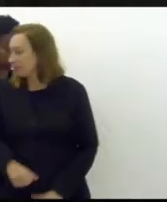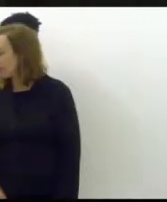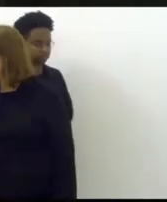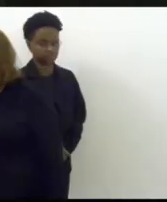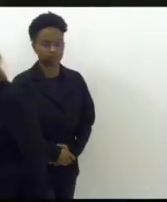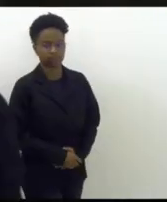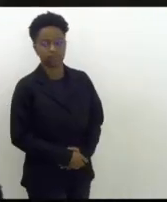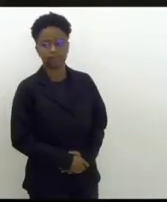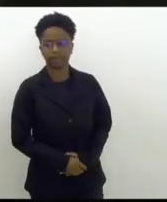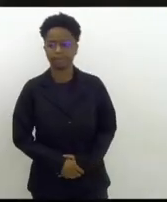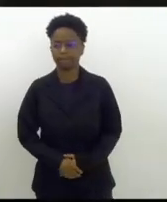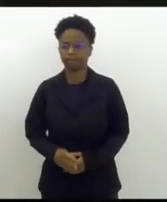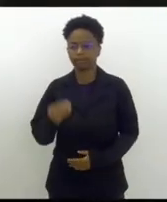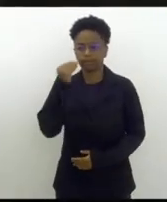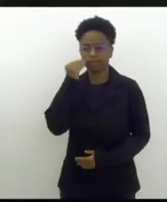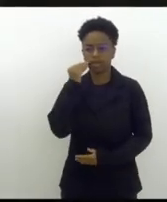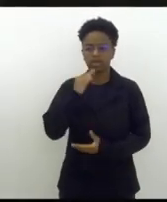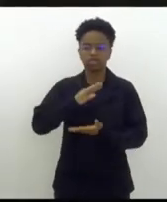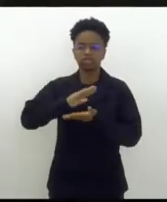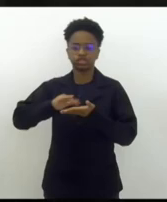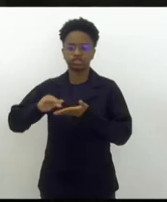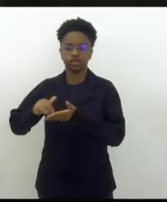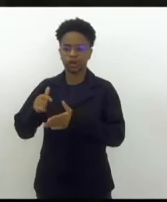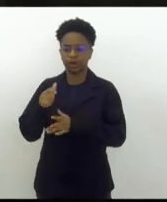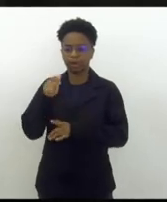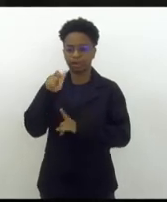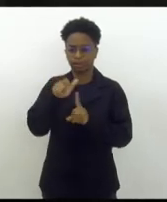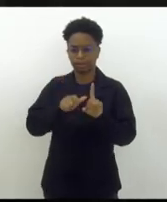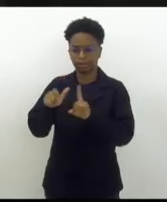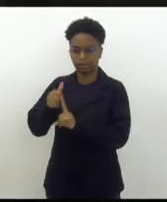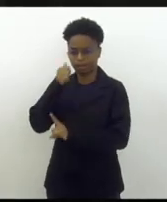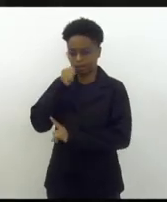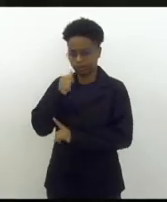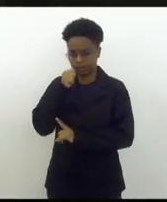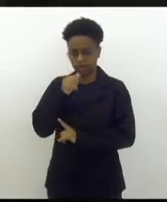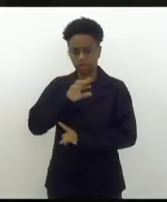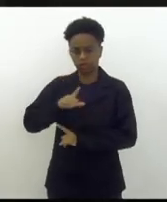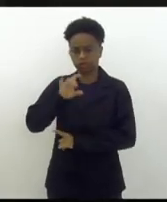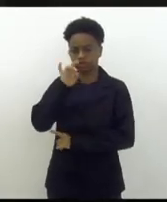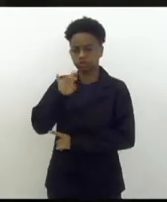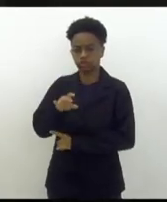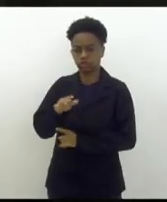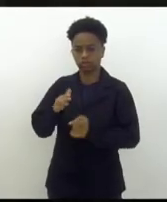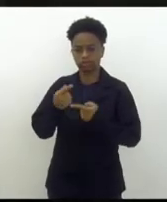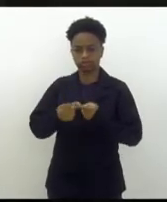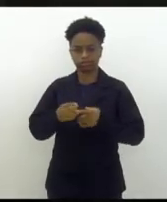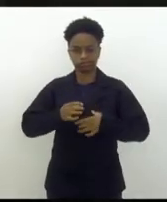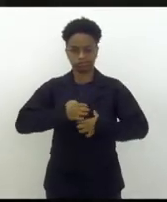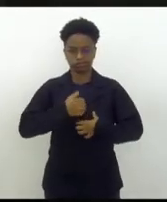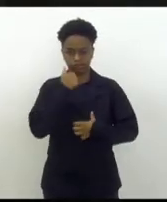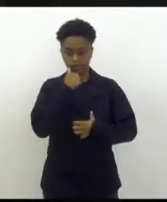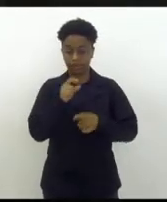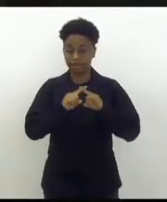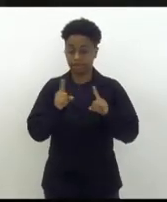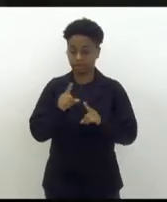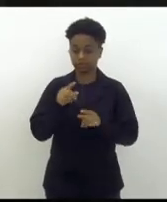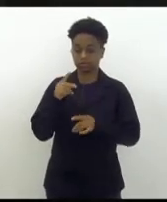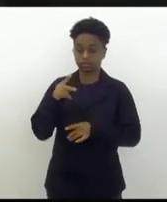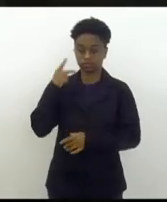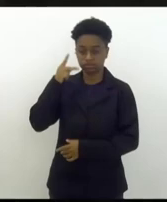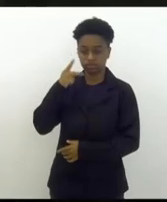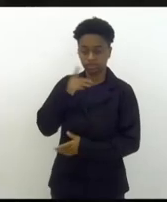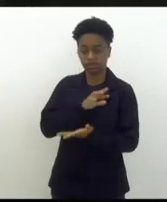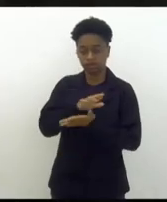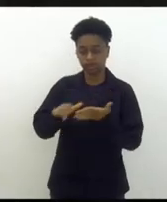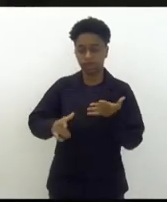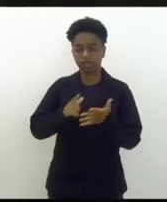da sua não só da sua condição de mulher mas essas mulheres parlamentares que tem vários tipos